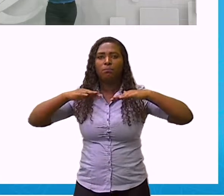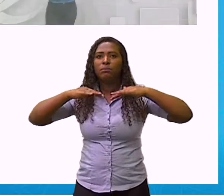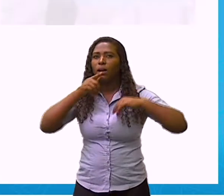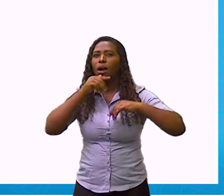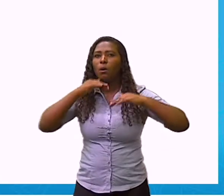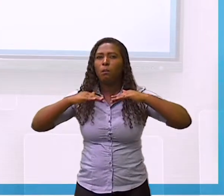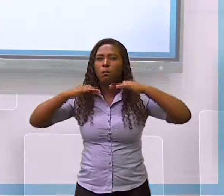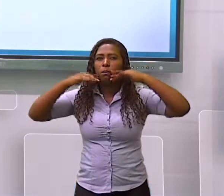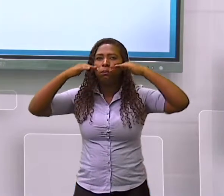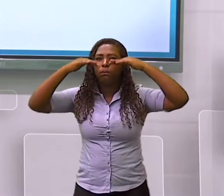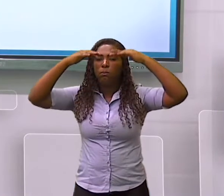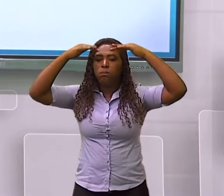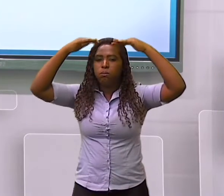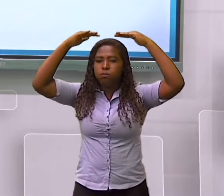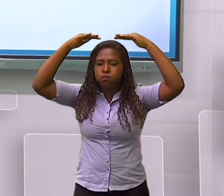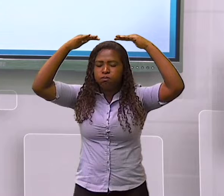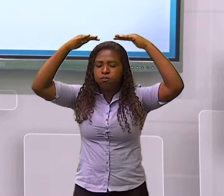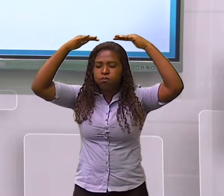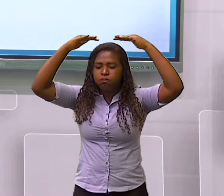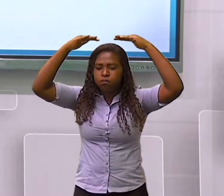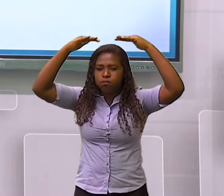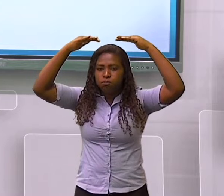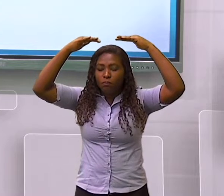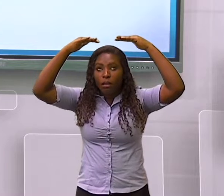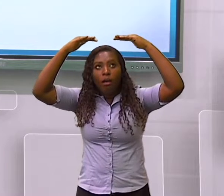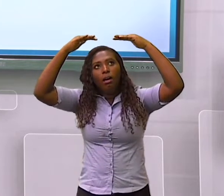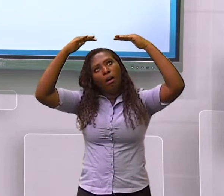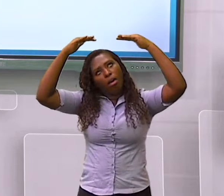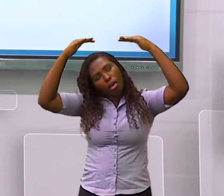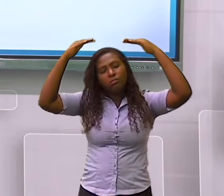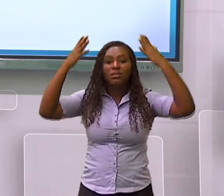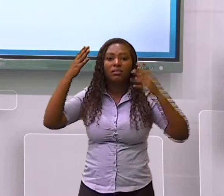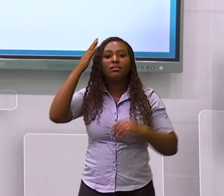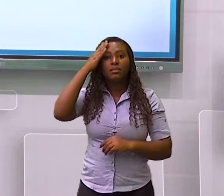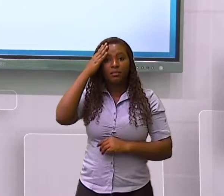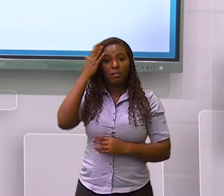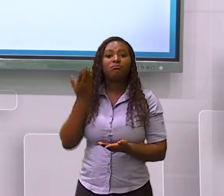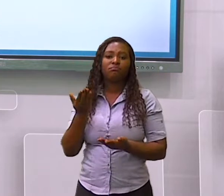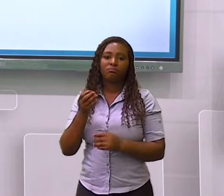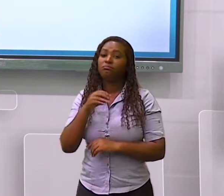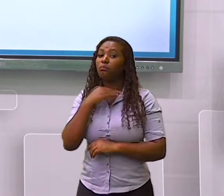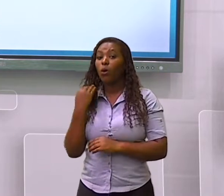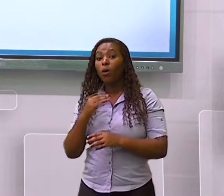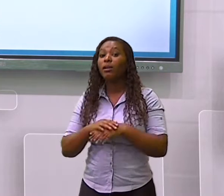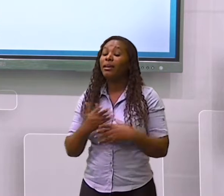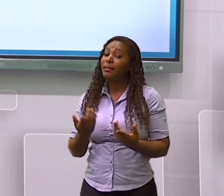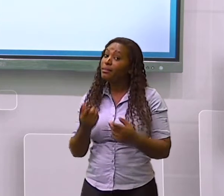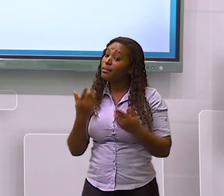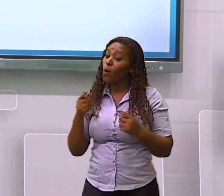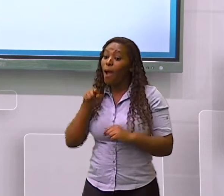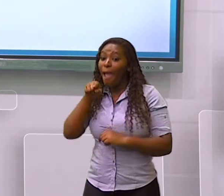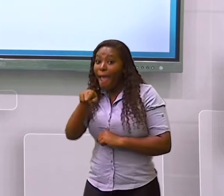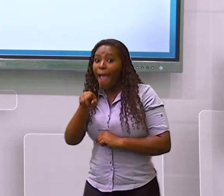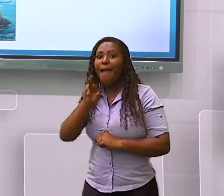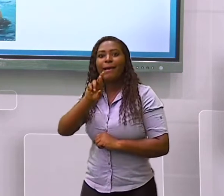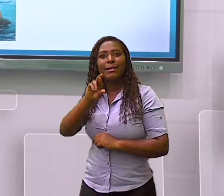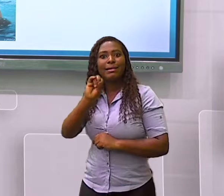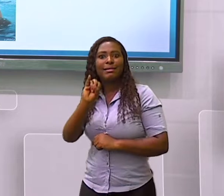os riscos possam ser diminuídos, existem atitudes a ser tomadas.